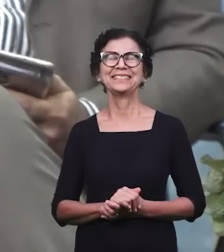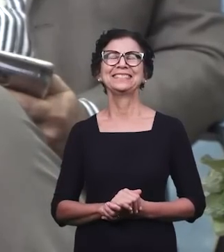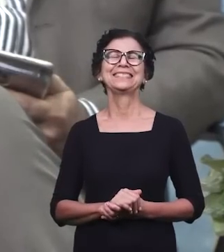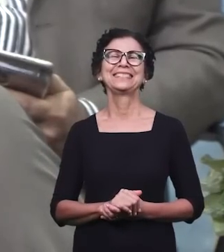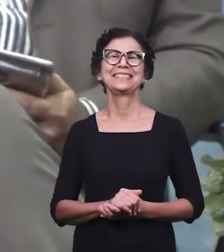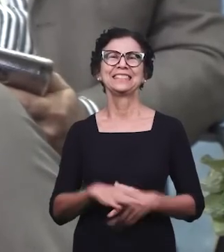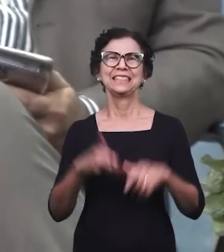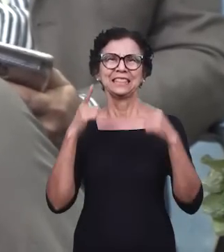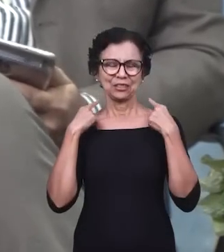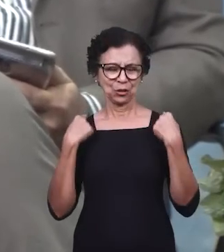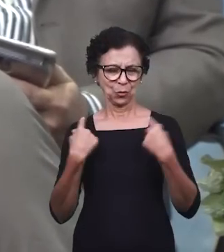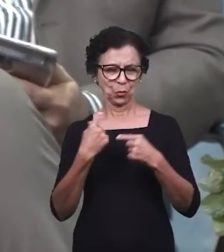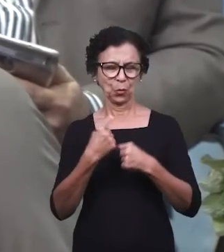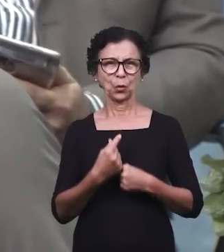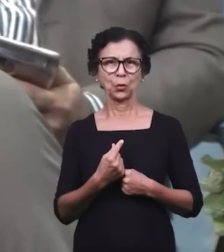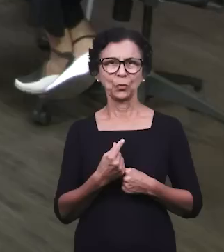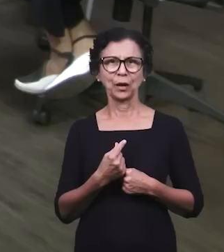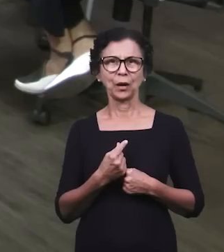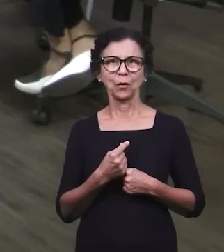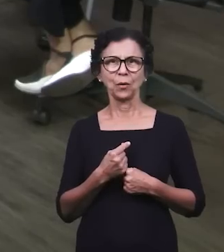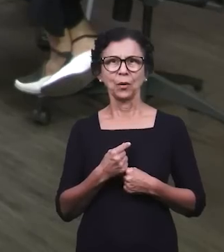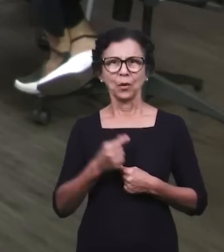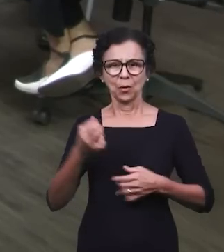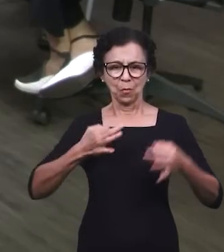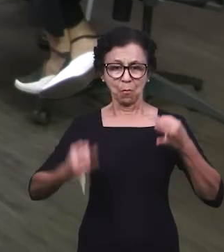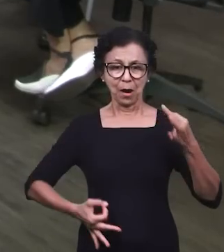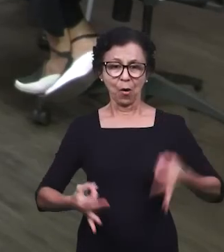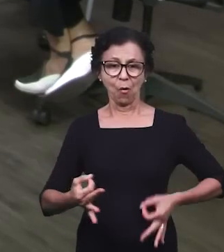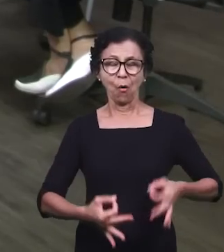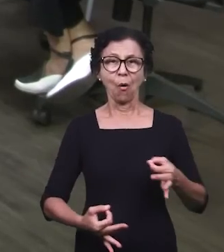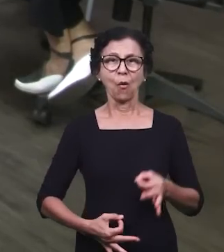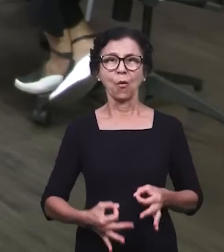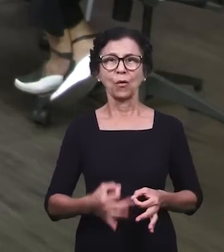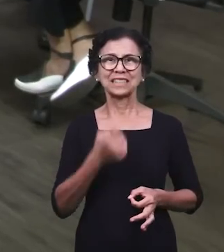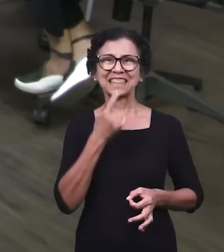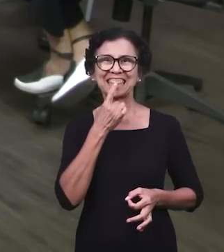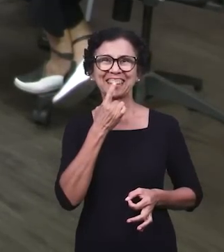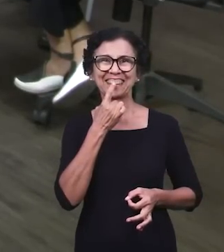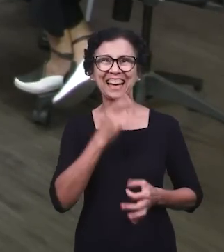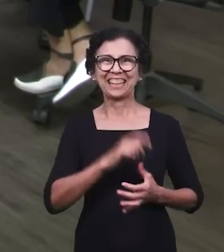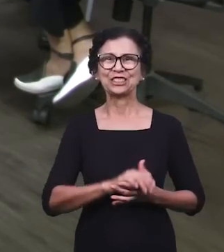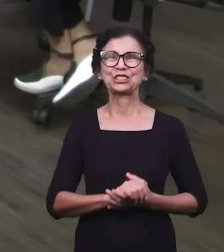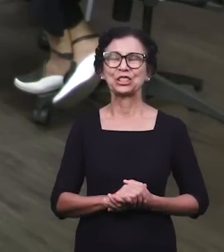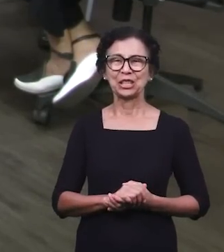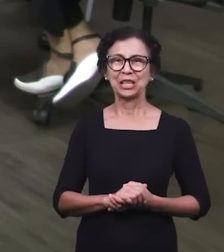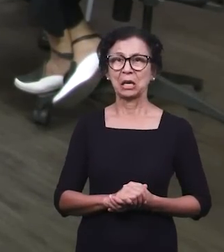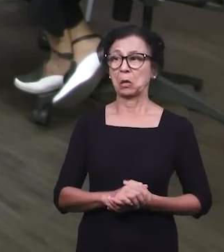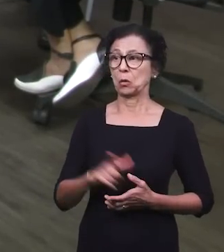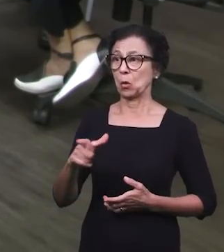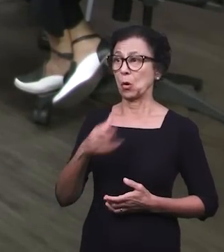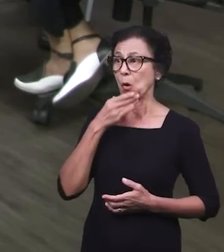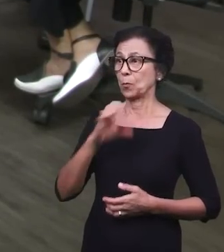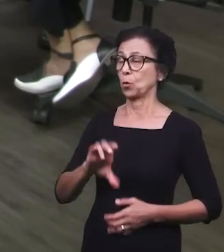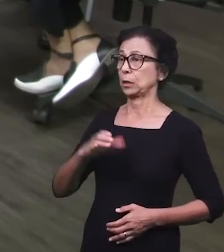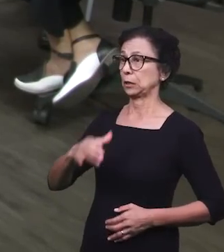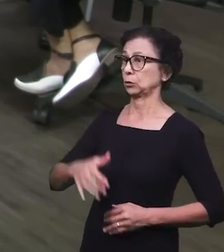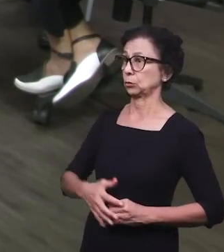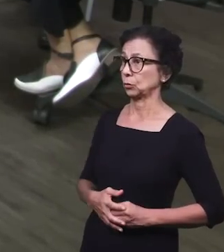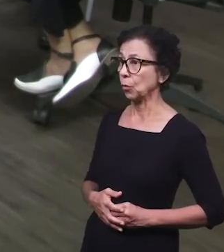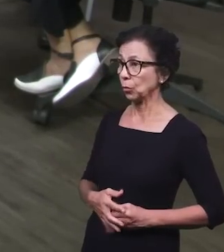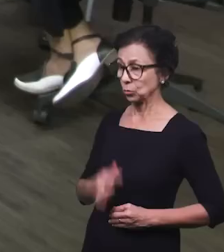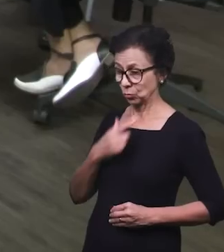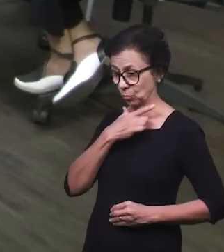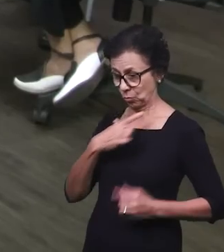cordão. Mostrava que aquele homem era corajoso porque ele matou uma onça. Então, e os covardes eram